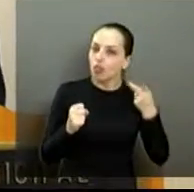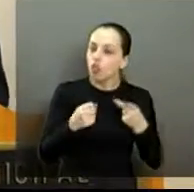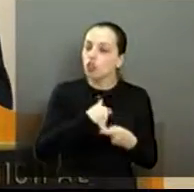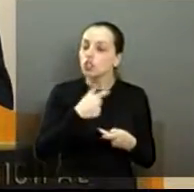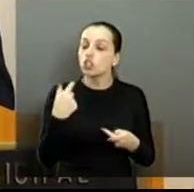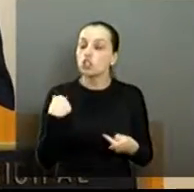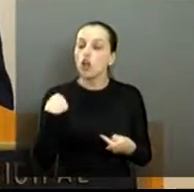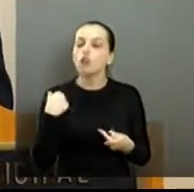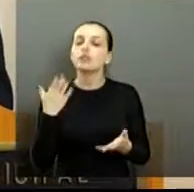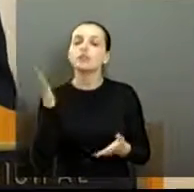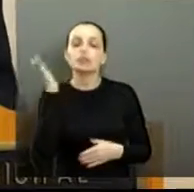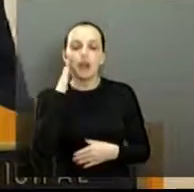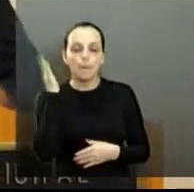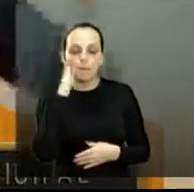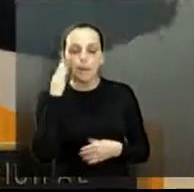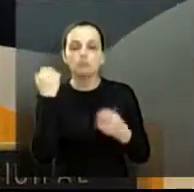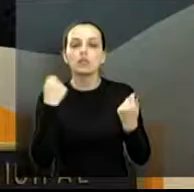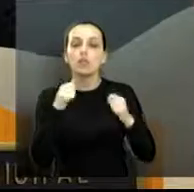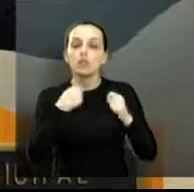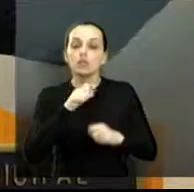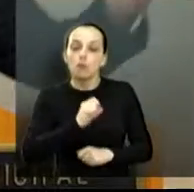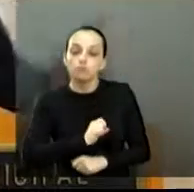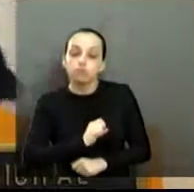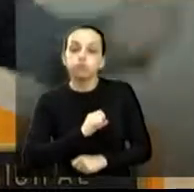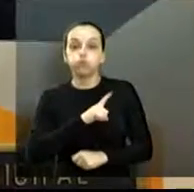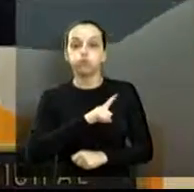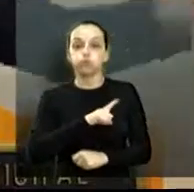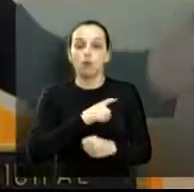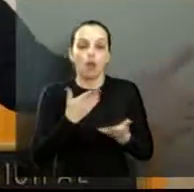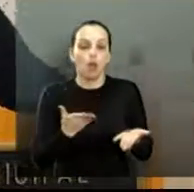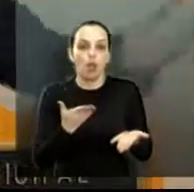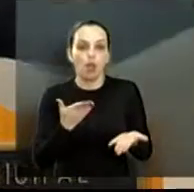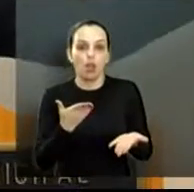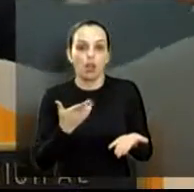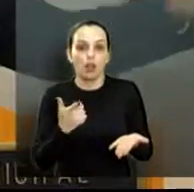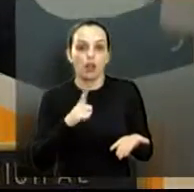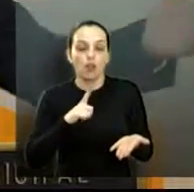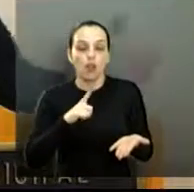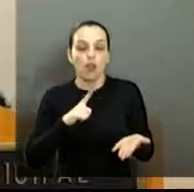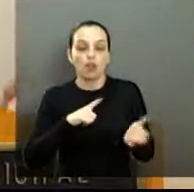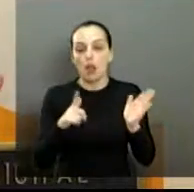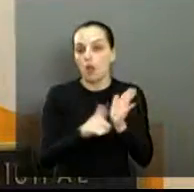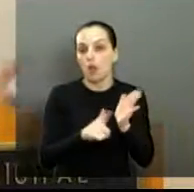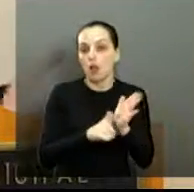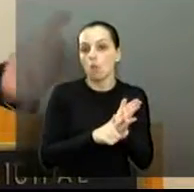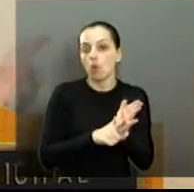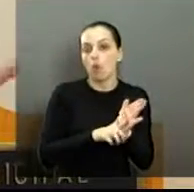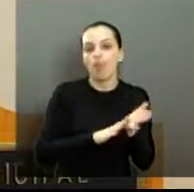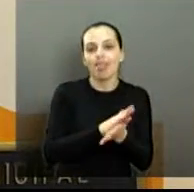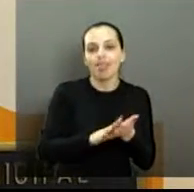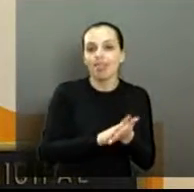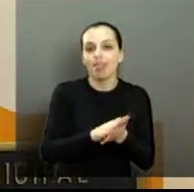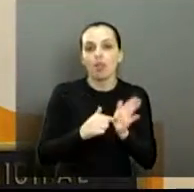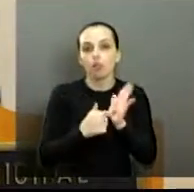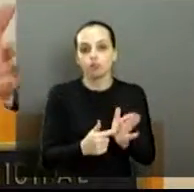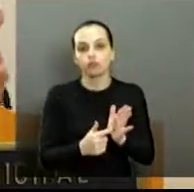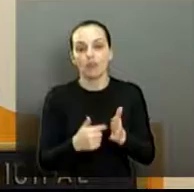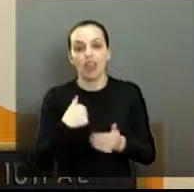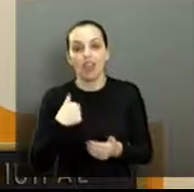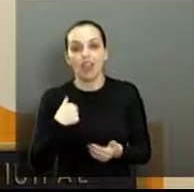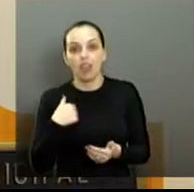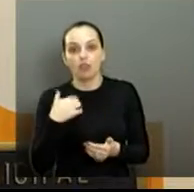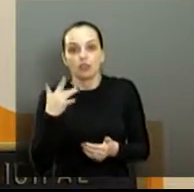e nós temos a situação aí burlou a final de semana todinha e sem nenhuma matéria contradizendo tudo isso daí mas eu fiquei muito indignado